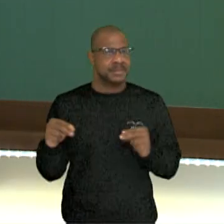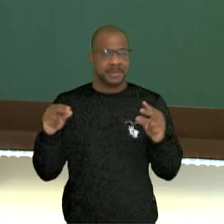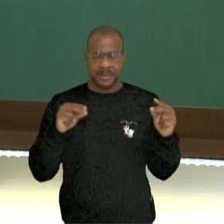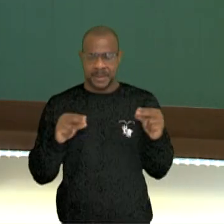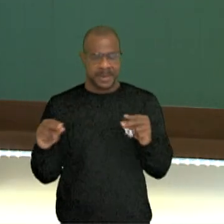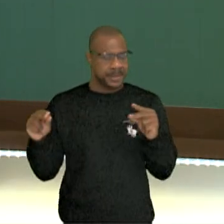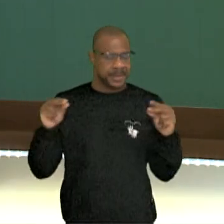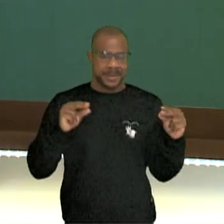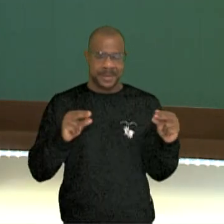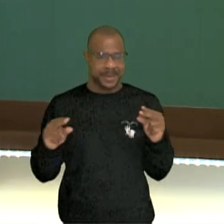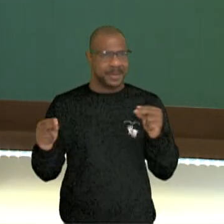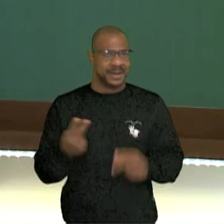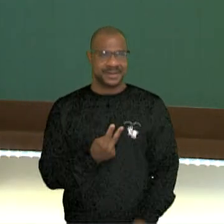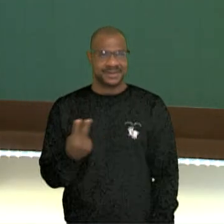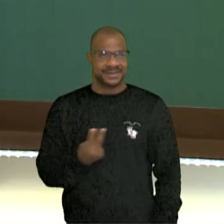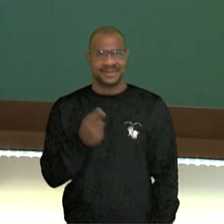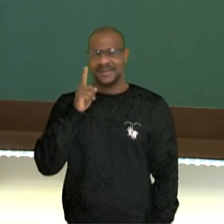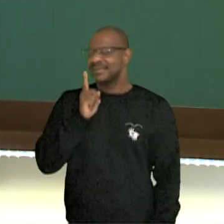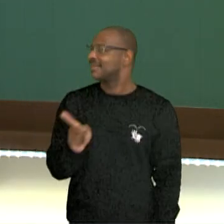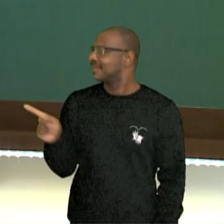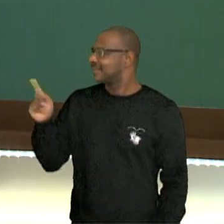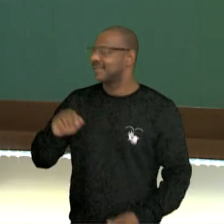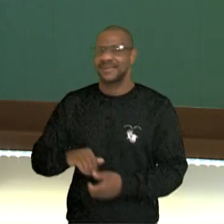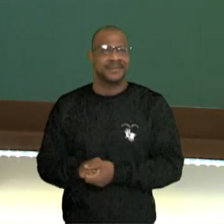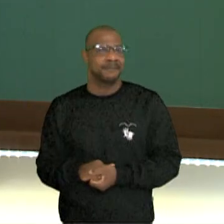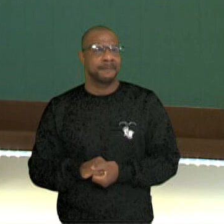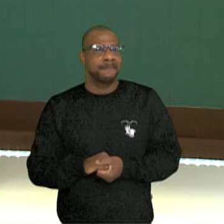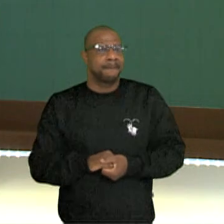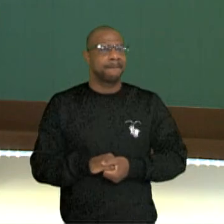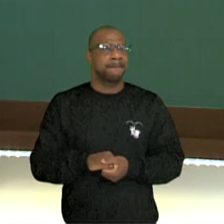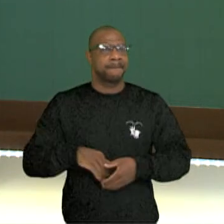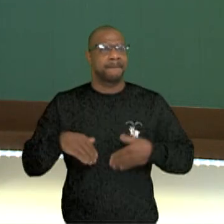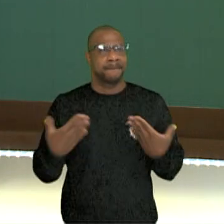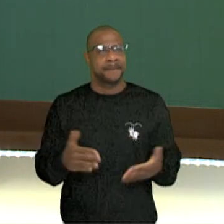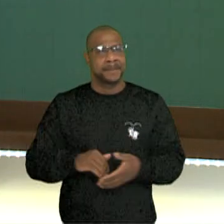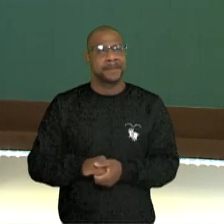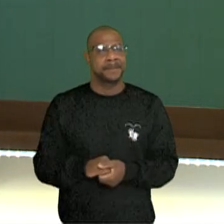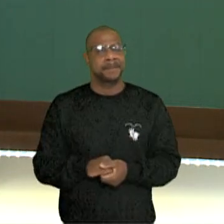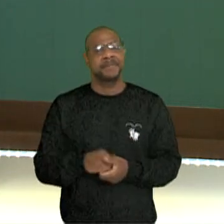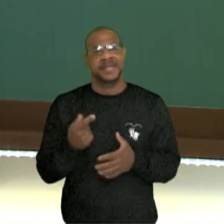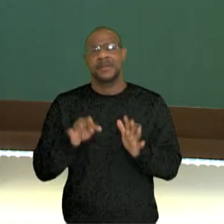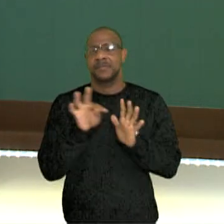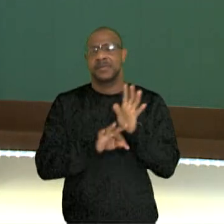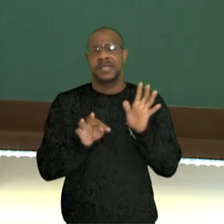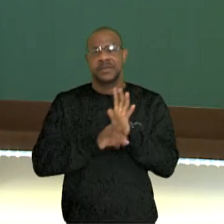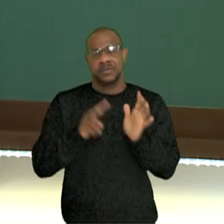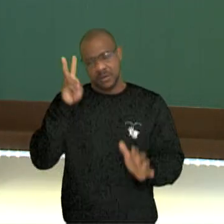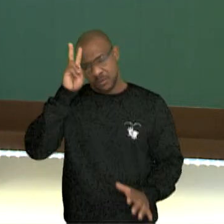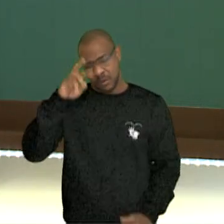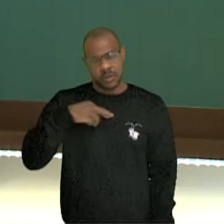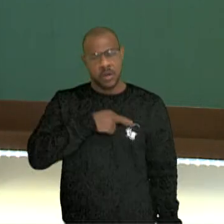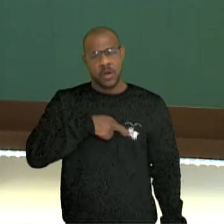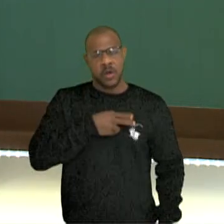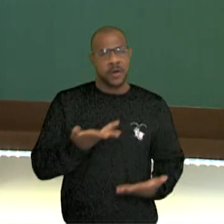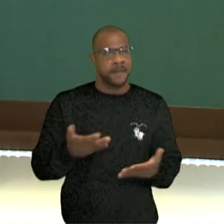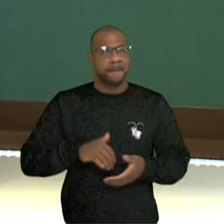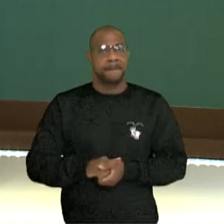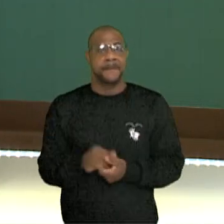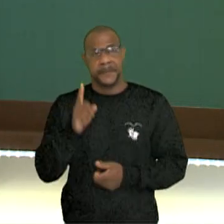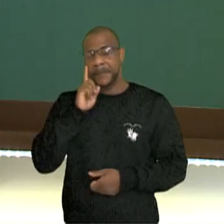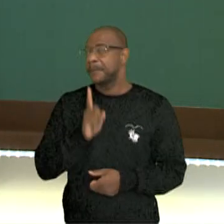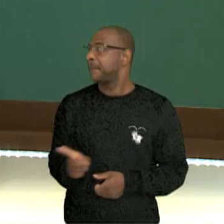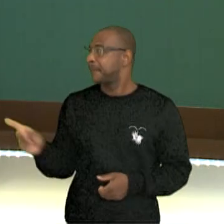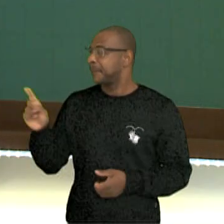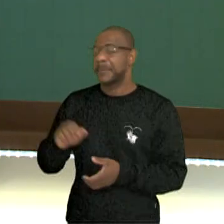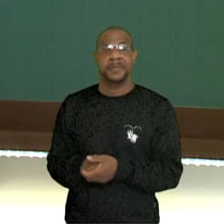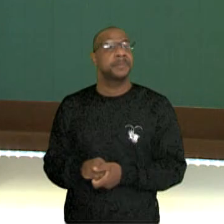muito importante nesta história, né, do nosso Pequeno Príncipe, que é um texto de romance. Então ali